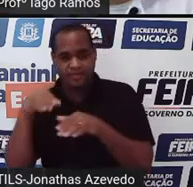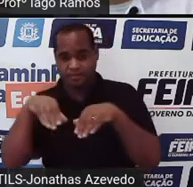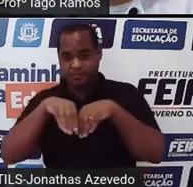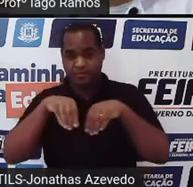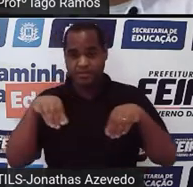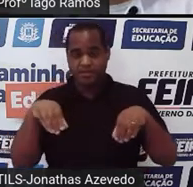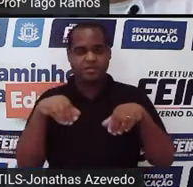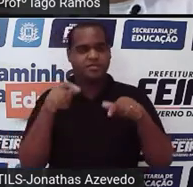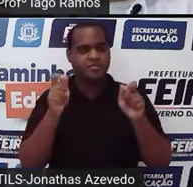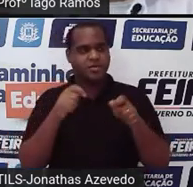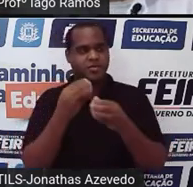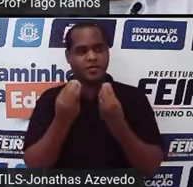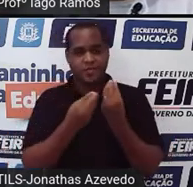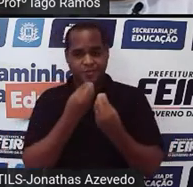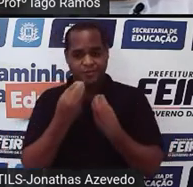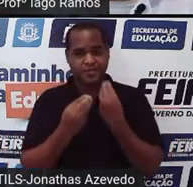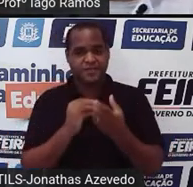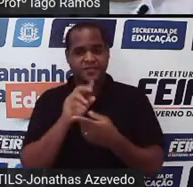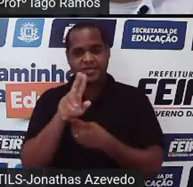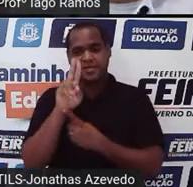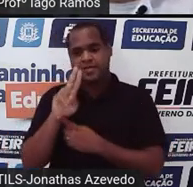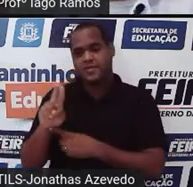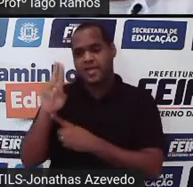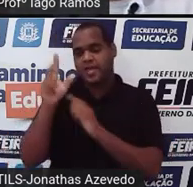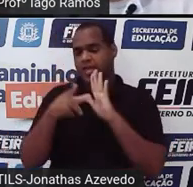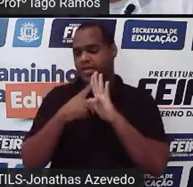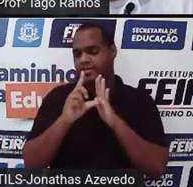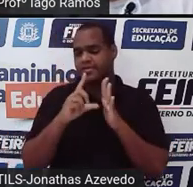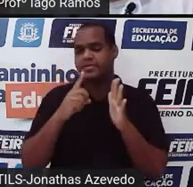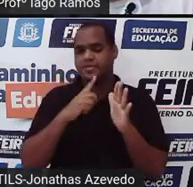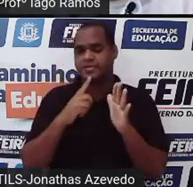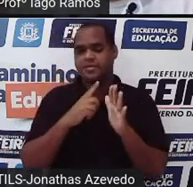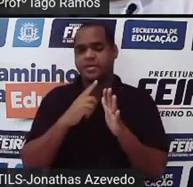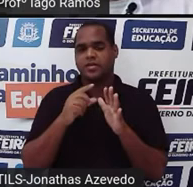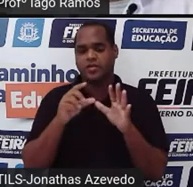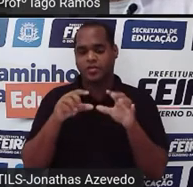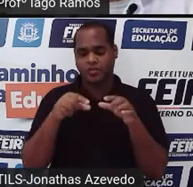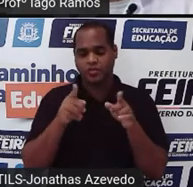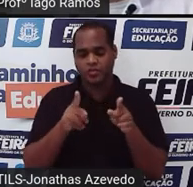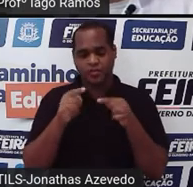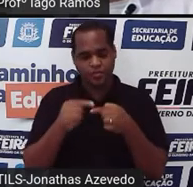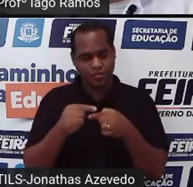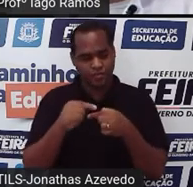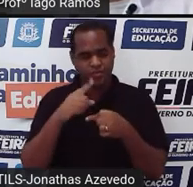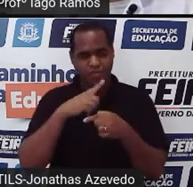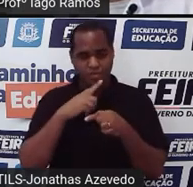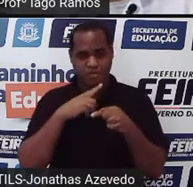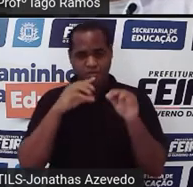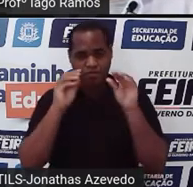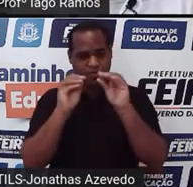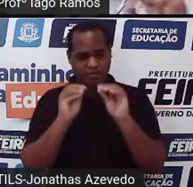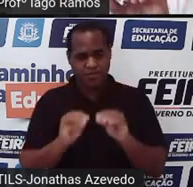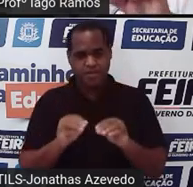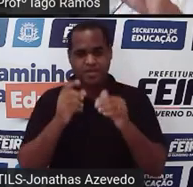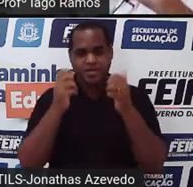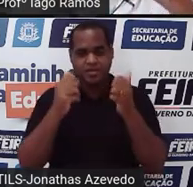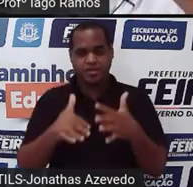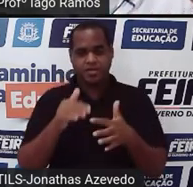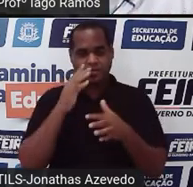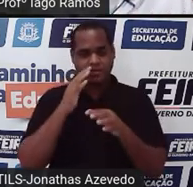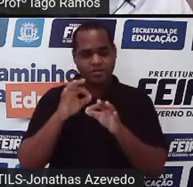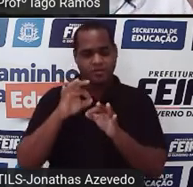tá então a gente ia usar esses cubinhos aí ó cubinhos que eu coloquei ali uma medida de